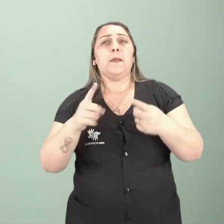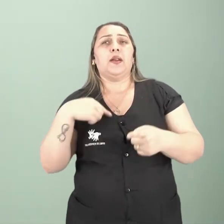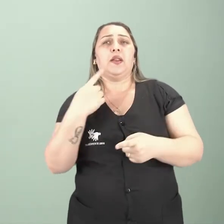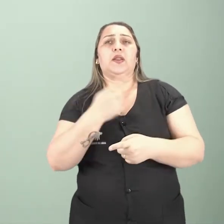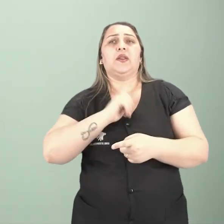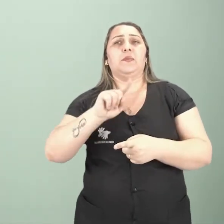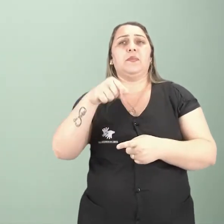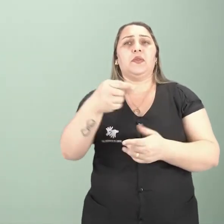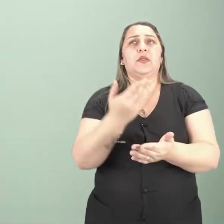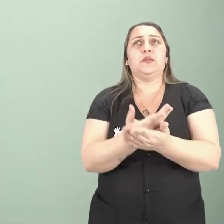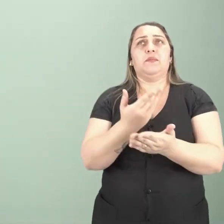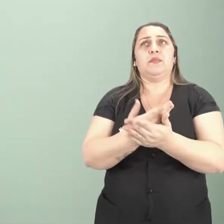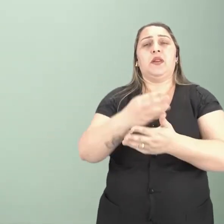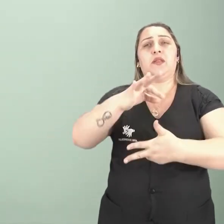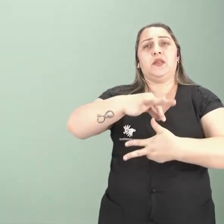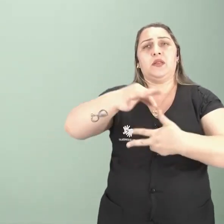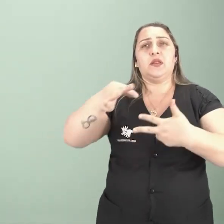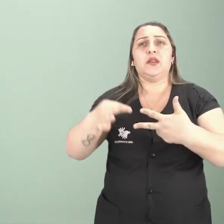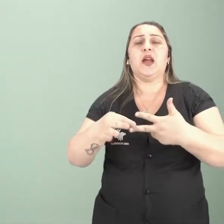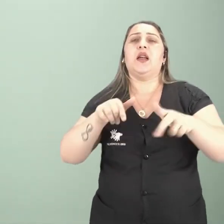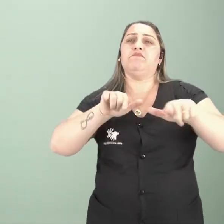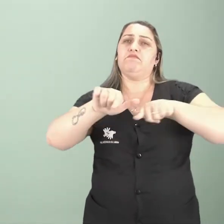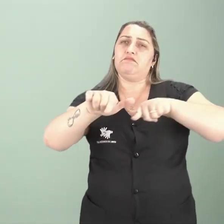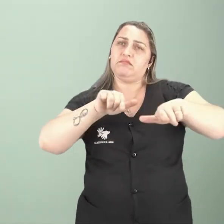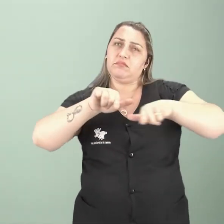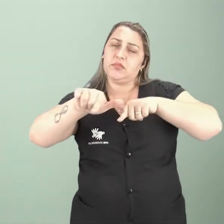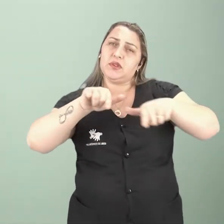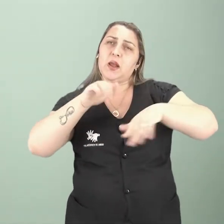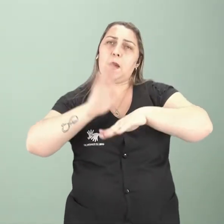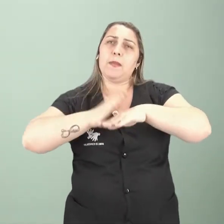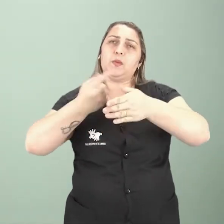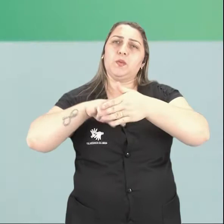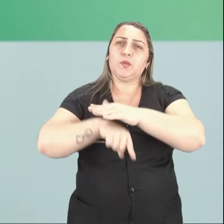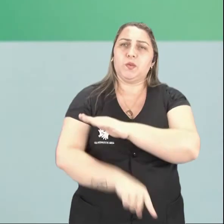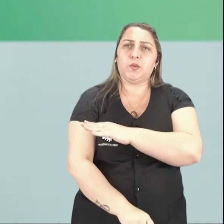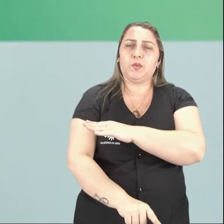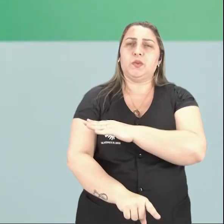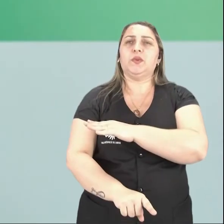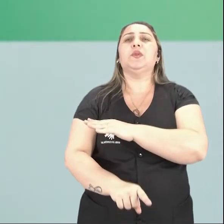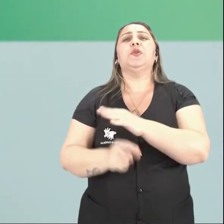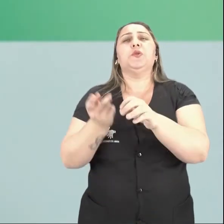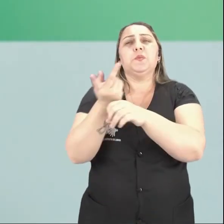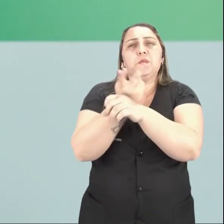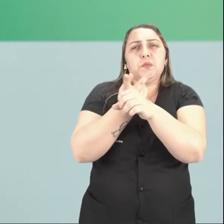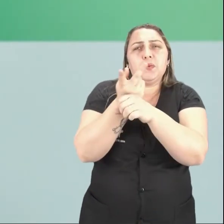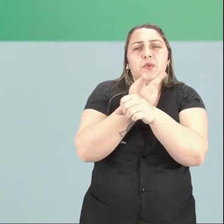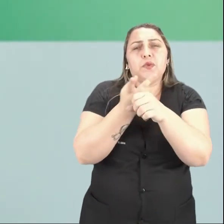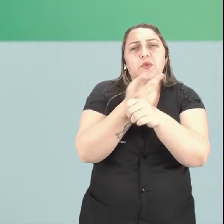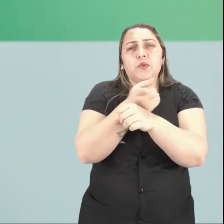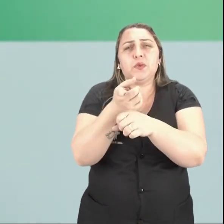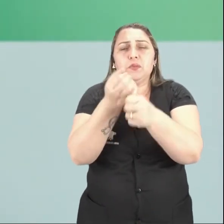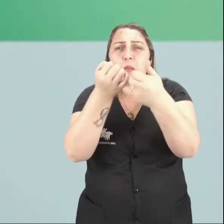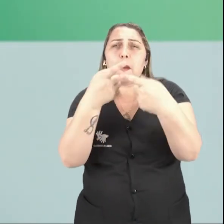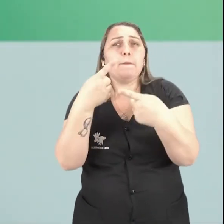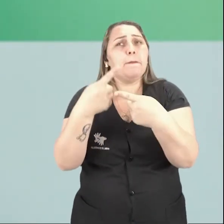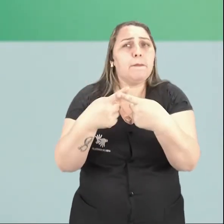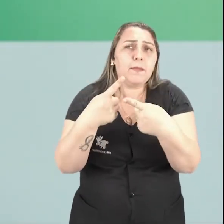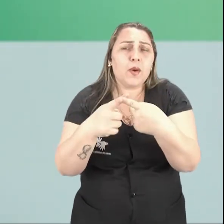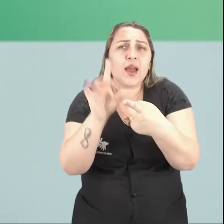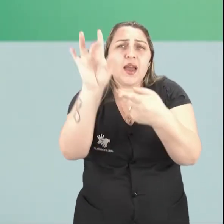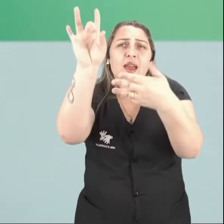nossa próxima aula de Enem nós vamos trabalhar um pouquinho mais a fundo as questões, procurando dizer para vocês por